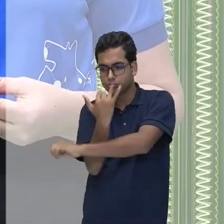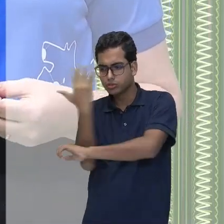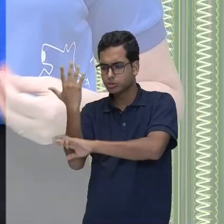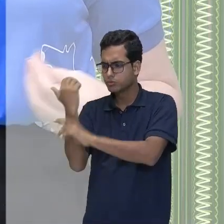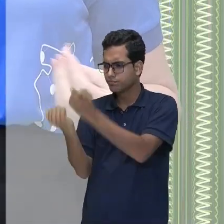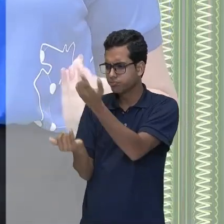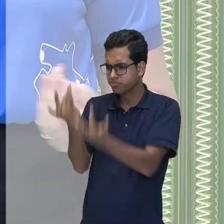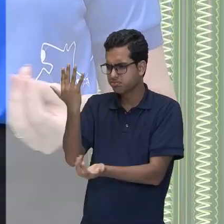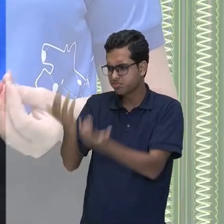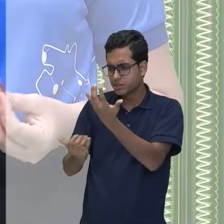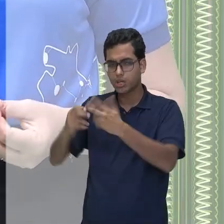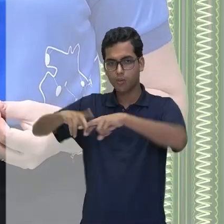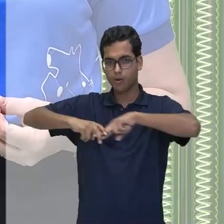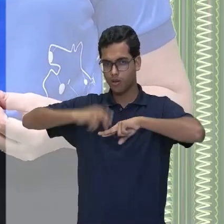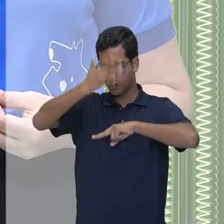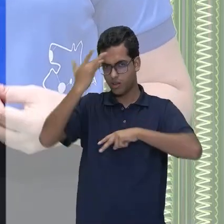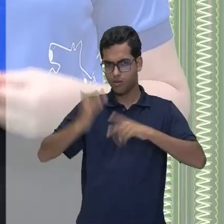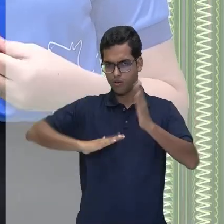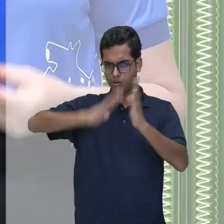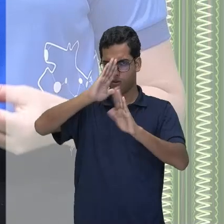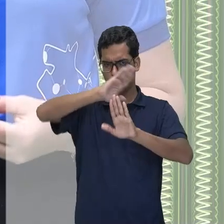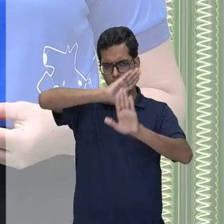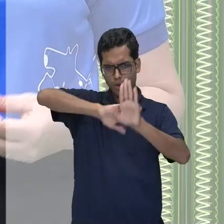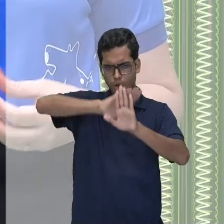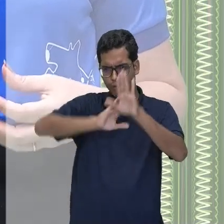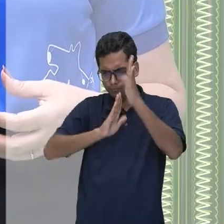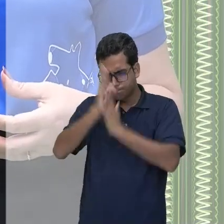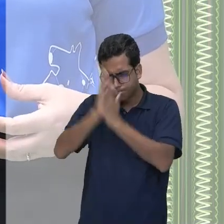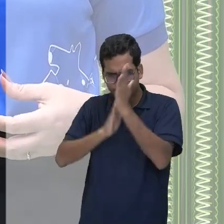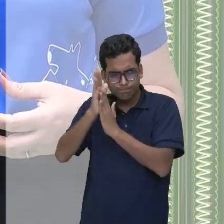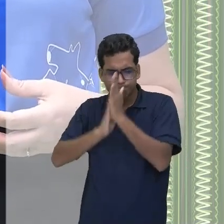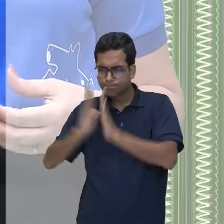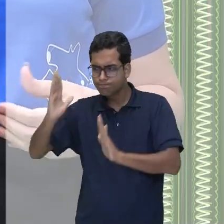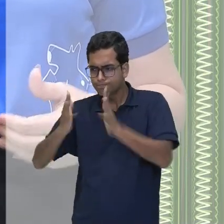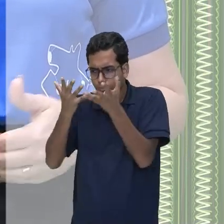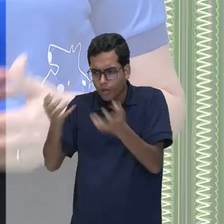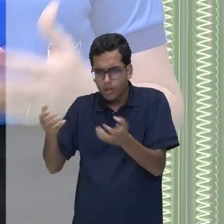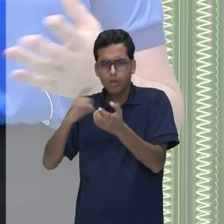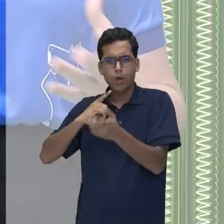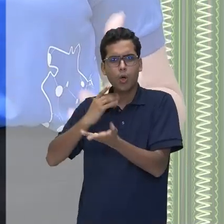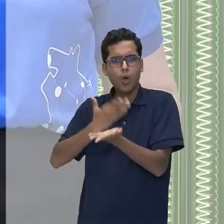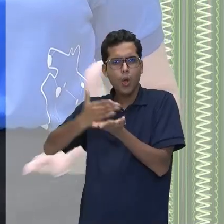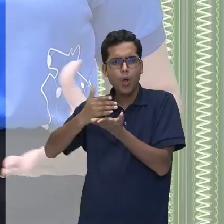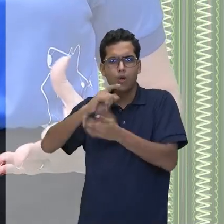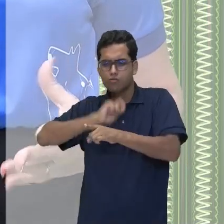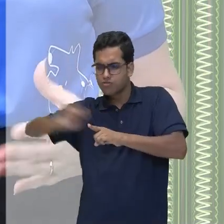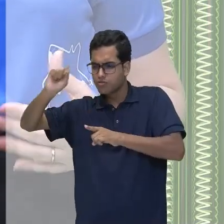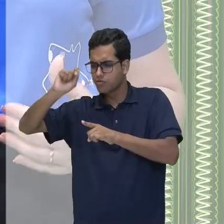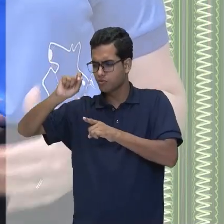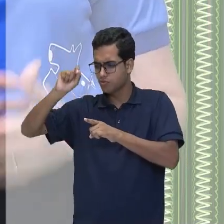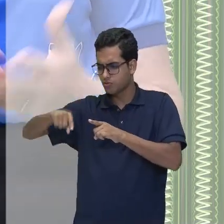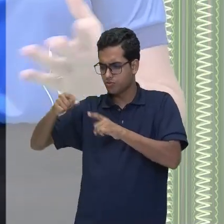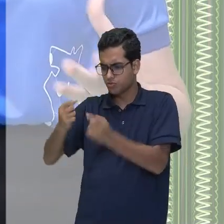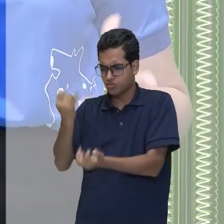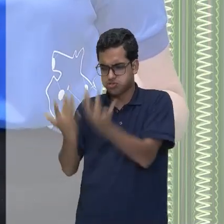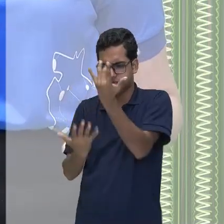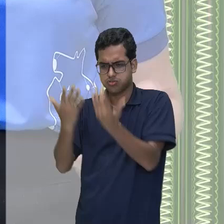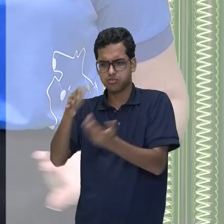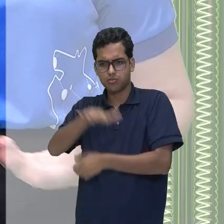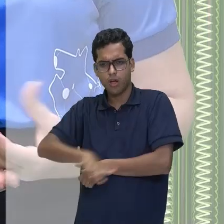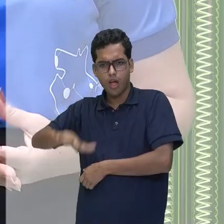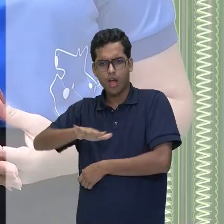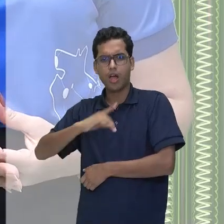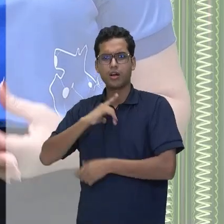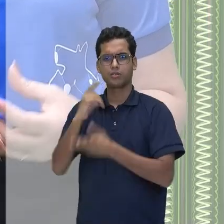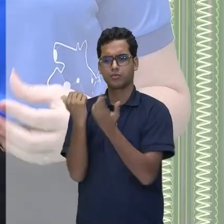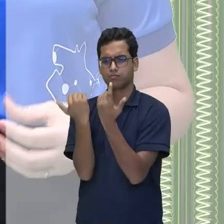pessoas ali aproveitam desse período sem chuvas e começam então a queimar grandes áreas, né, para eliminar a